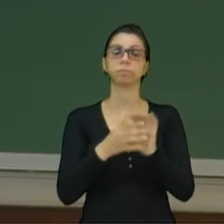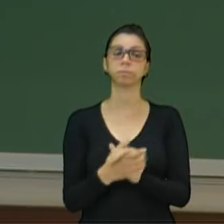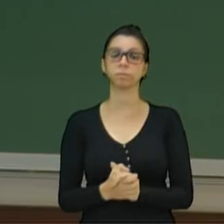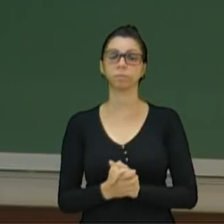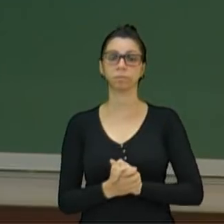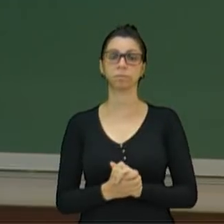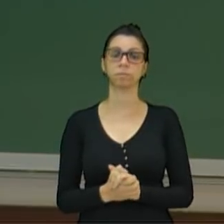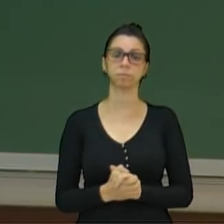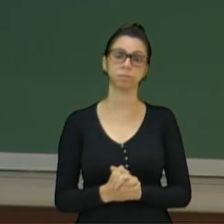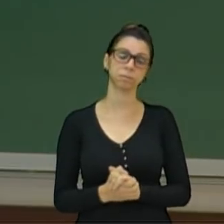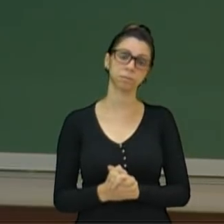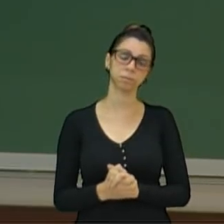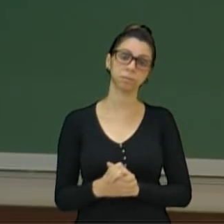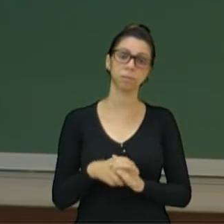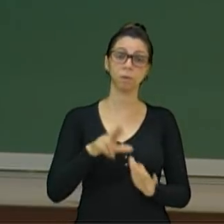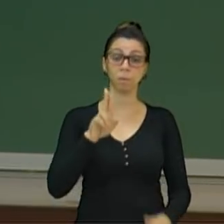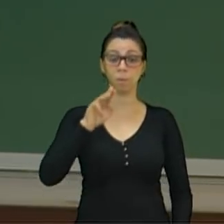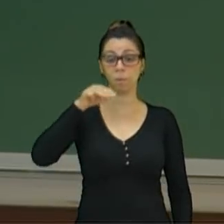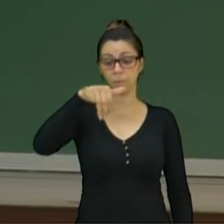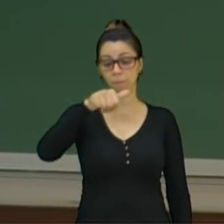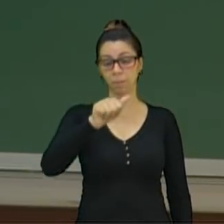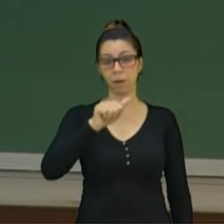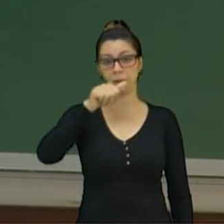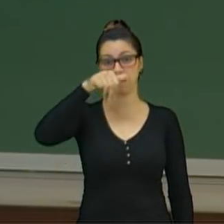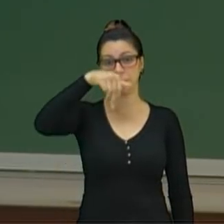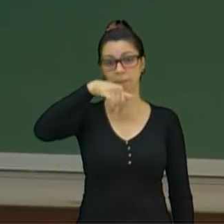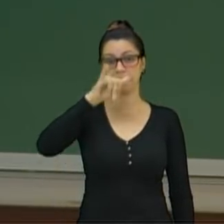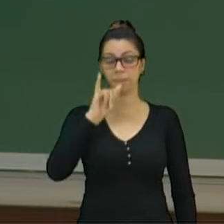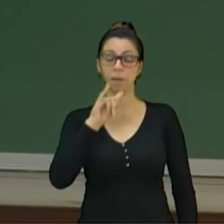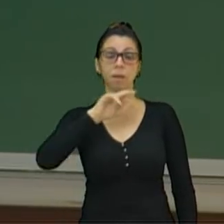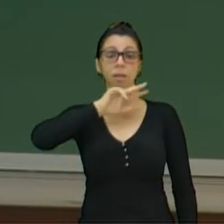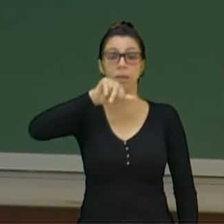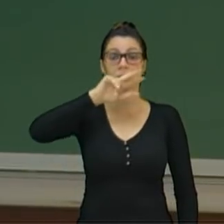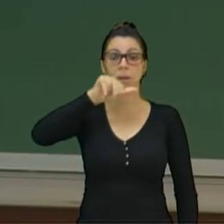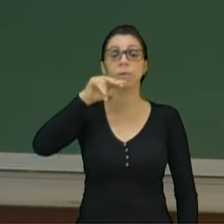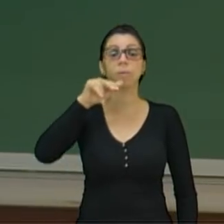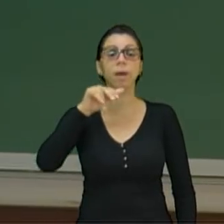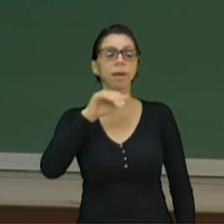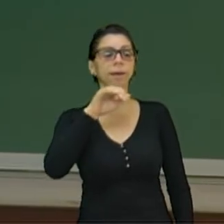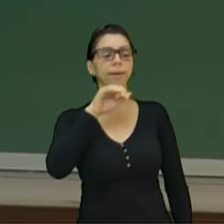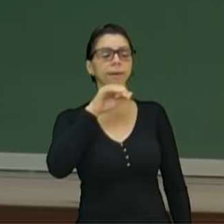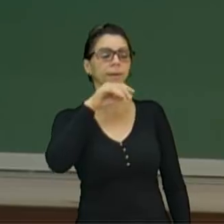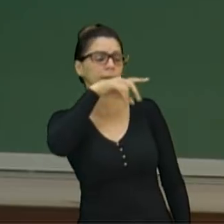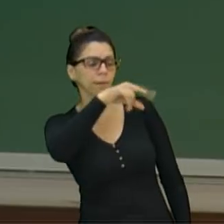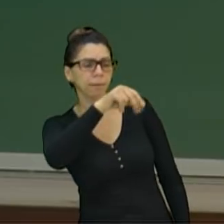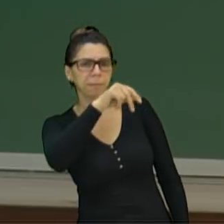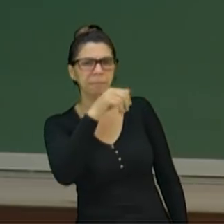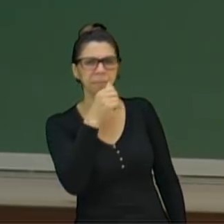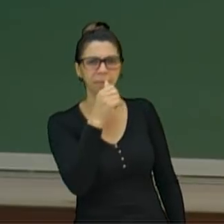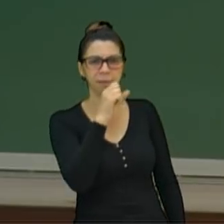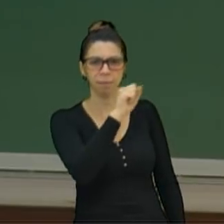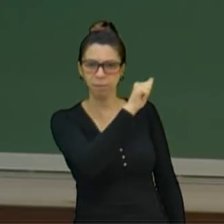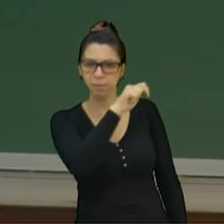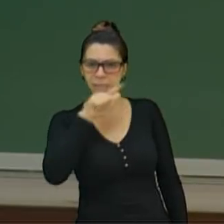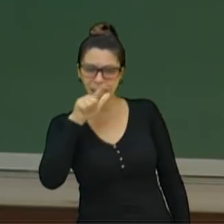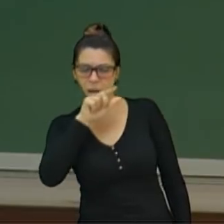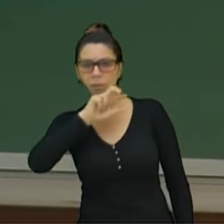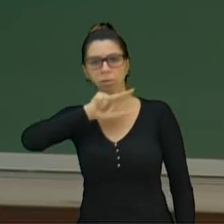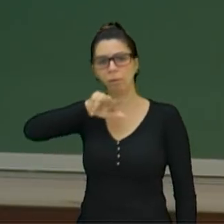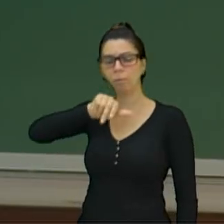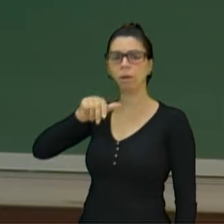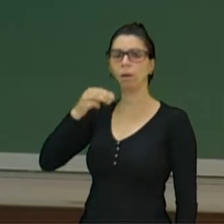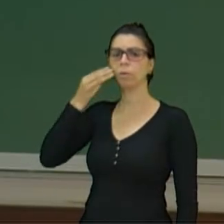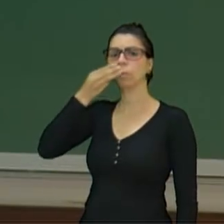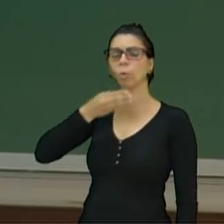vocês que o umami não é salgado nem doce. Como o nome próprio diz, fazer a